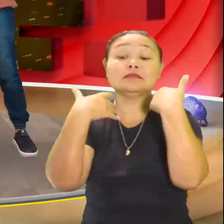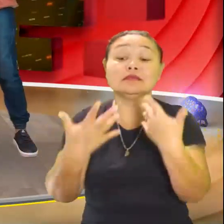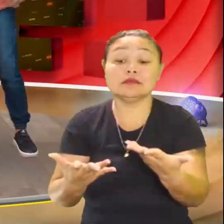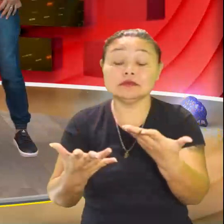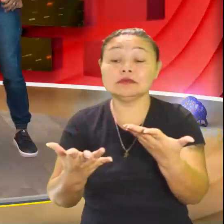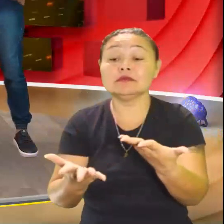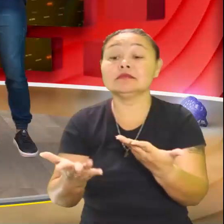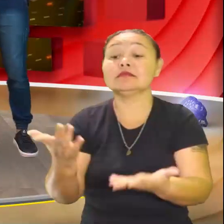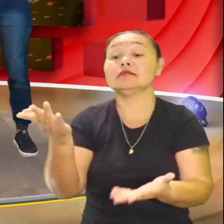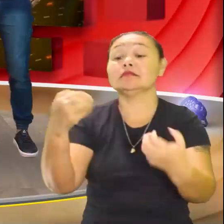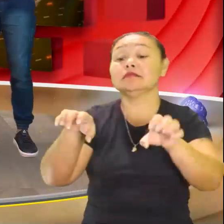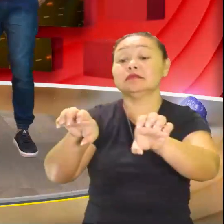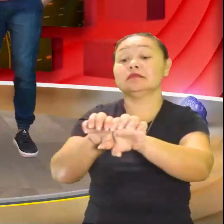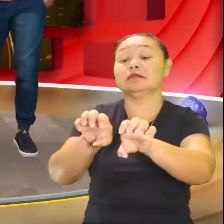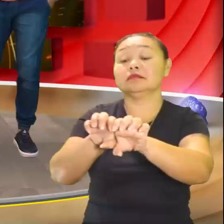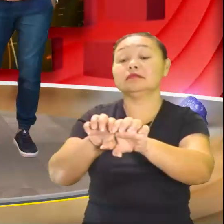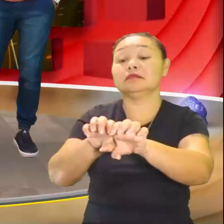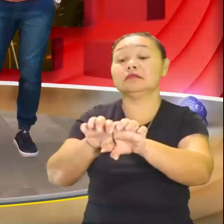de qual equação